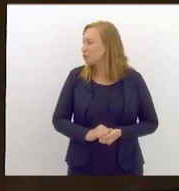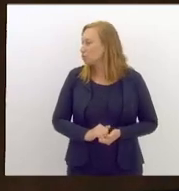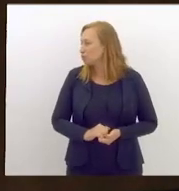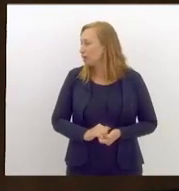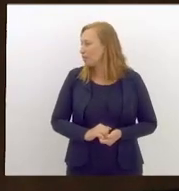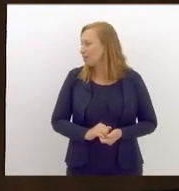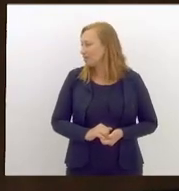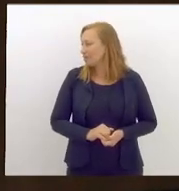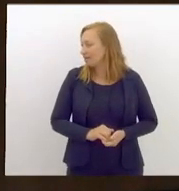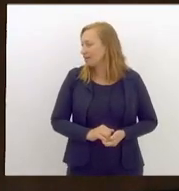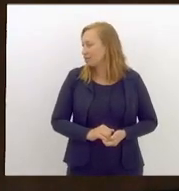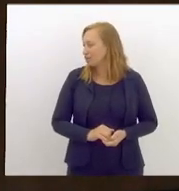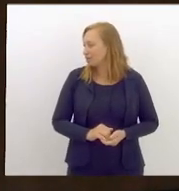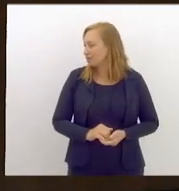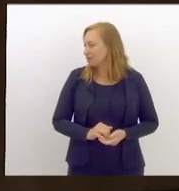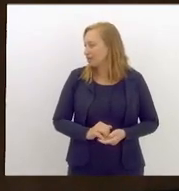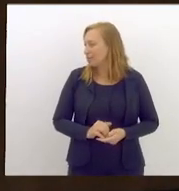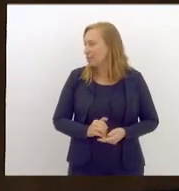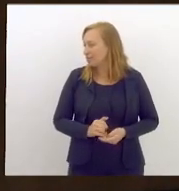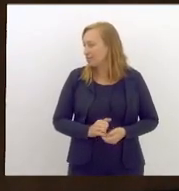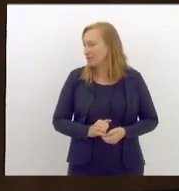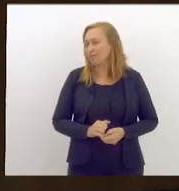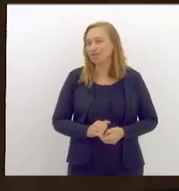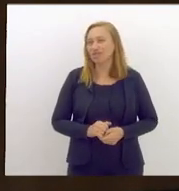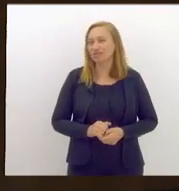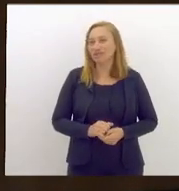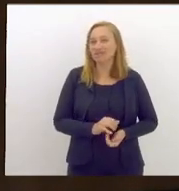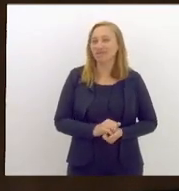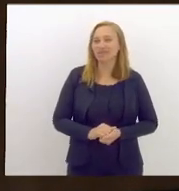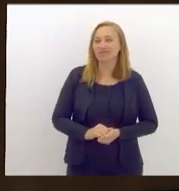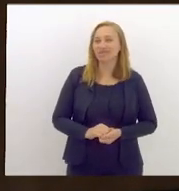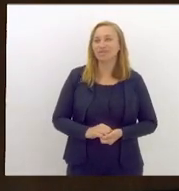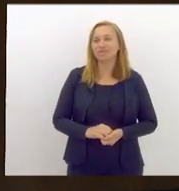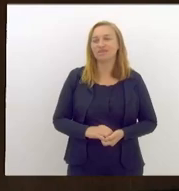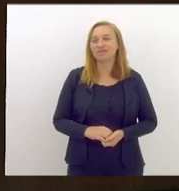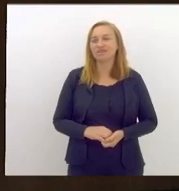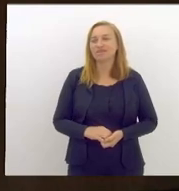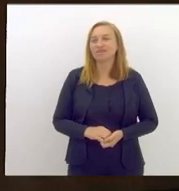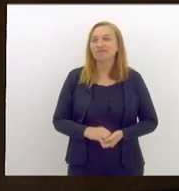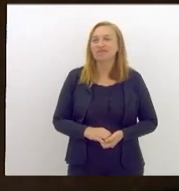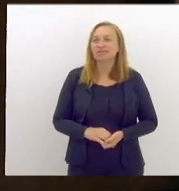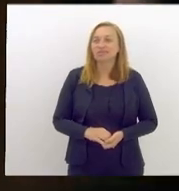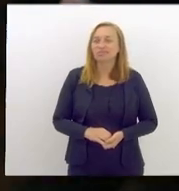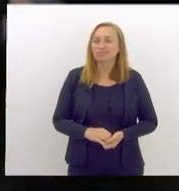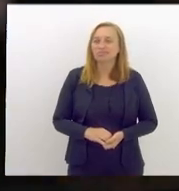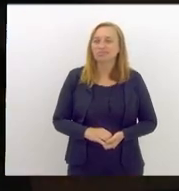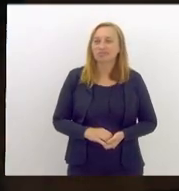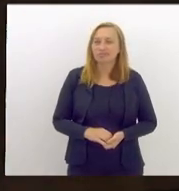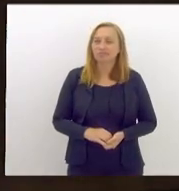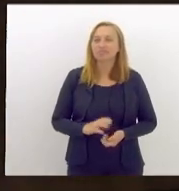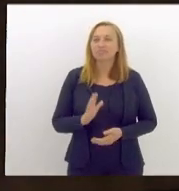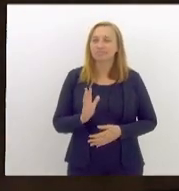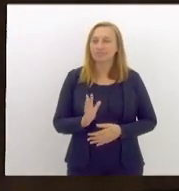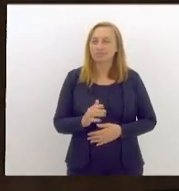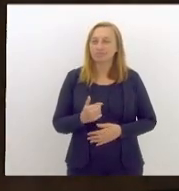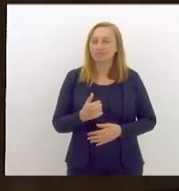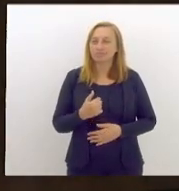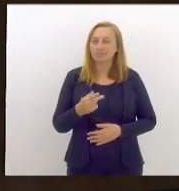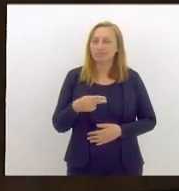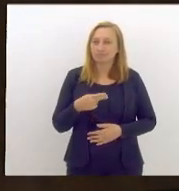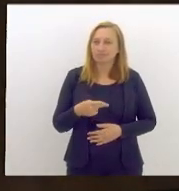a atividade parlamentar a livre manifestação sobretudo em Tribuna alguns não respeitam isso não mas eu sou um legalista